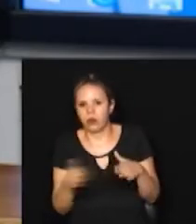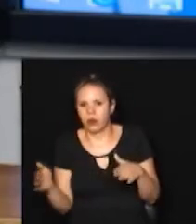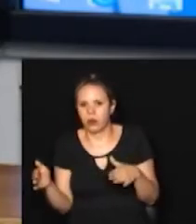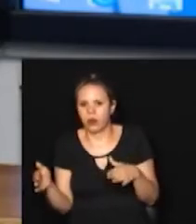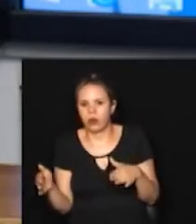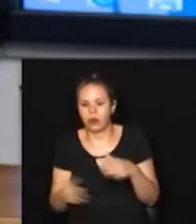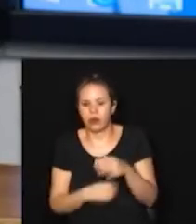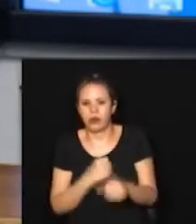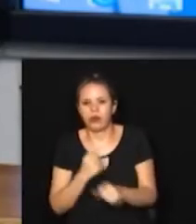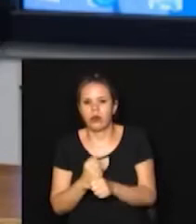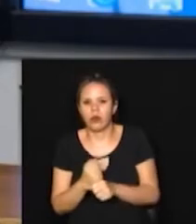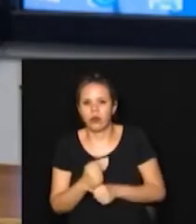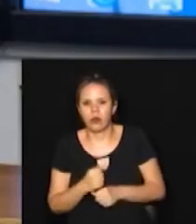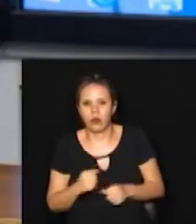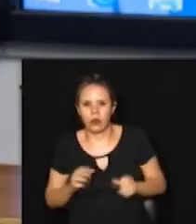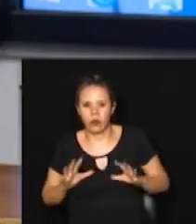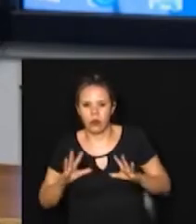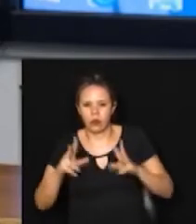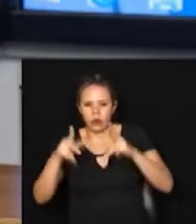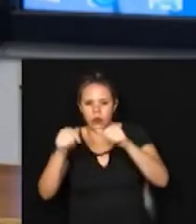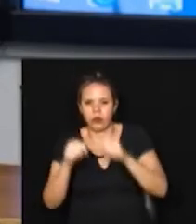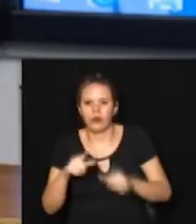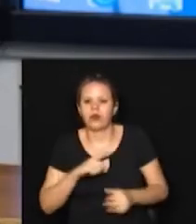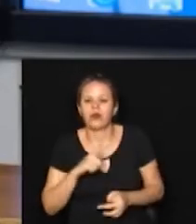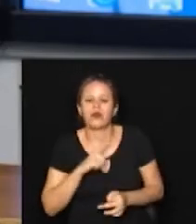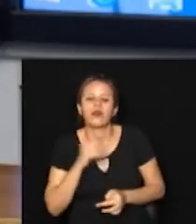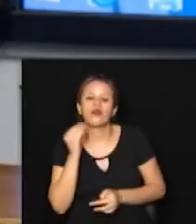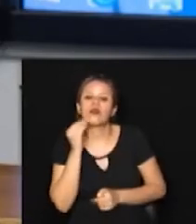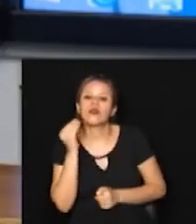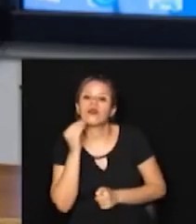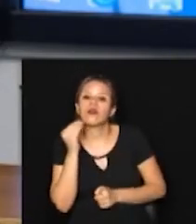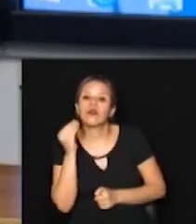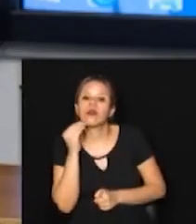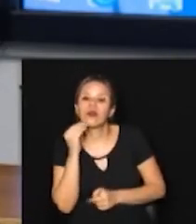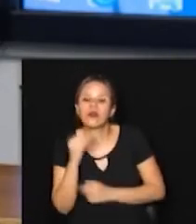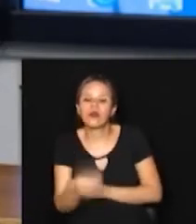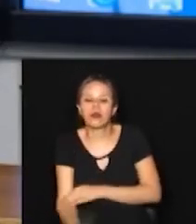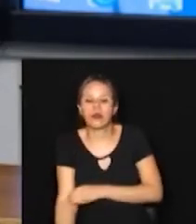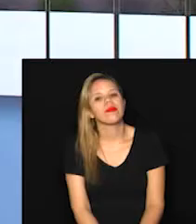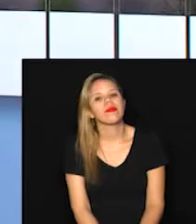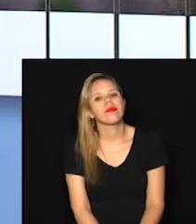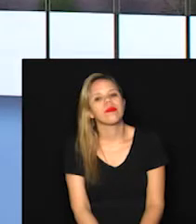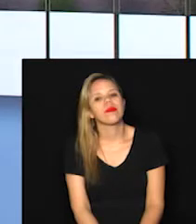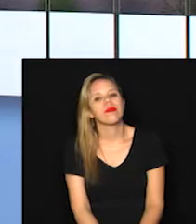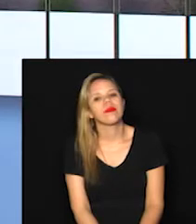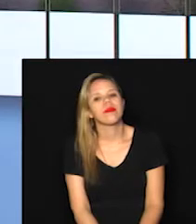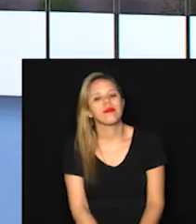de ano, que todos eles tenham oportunidade de ter aula presencial.